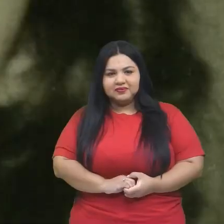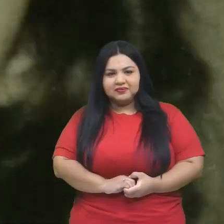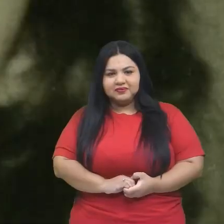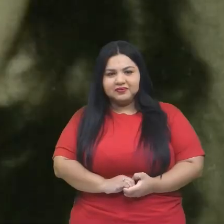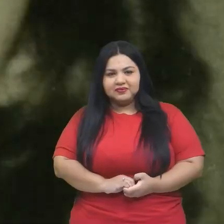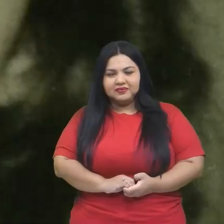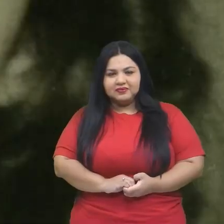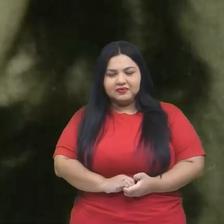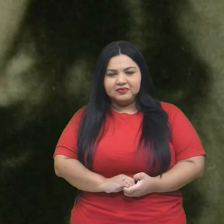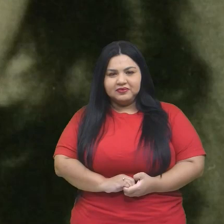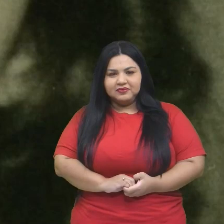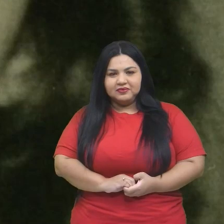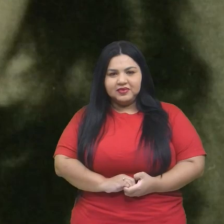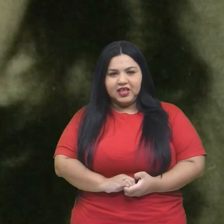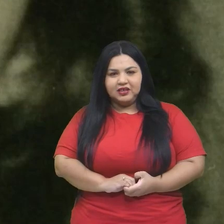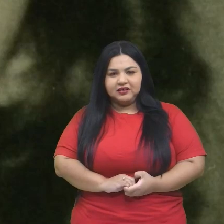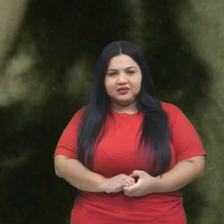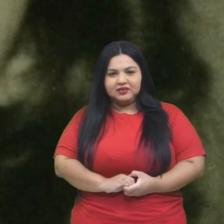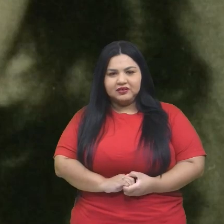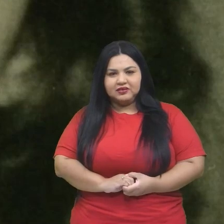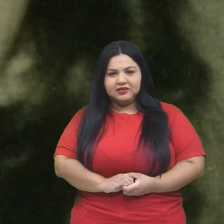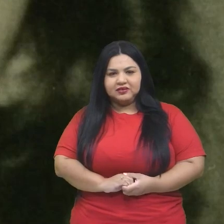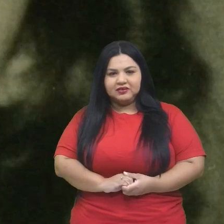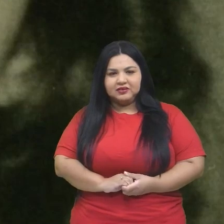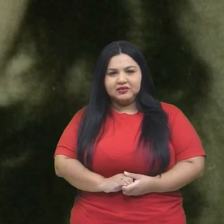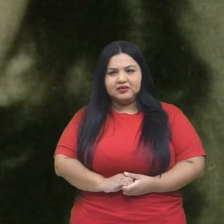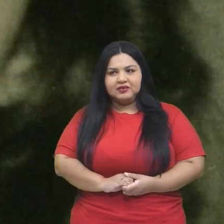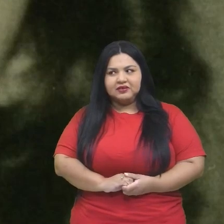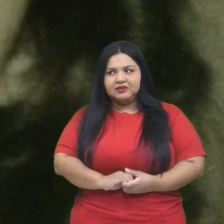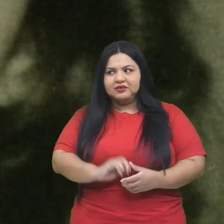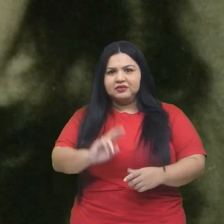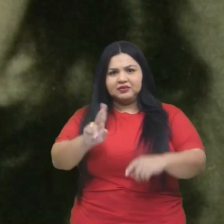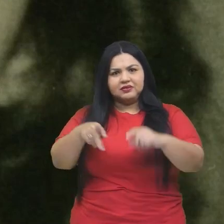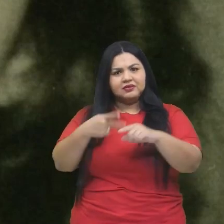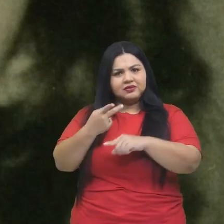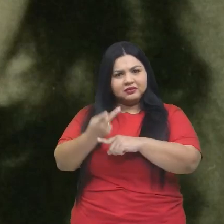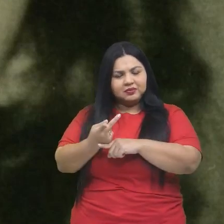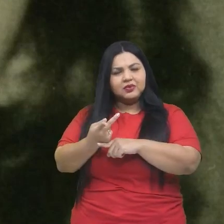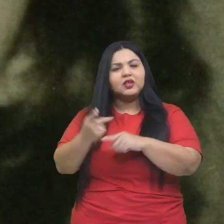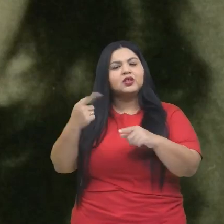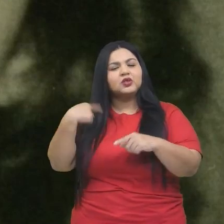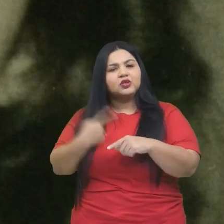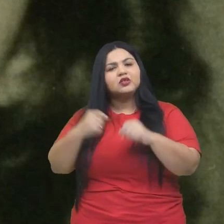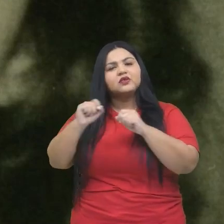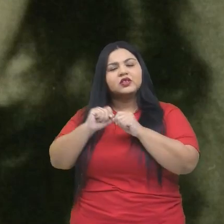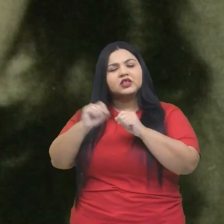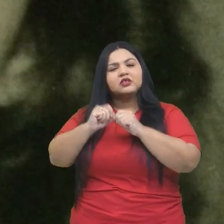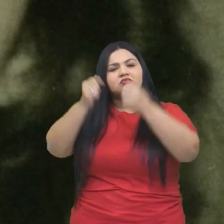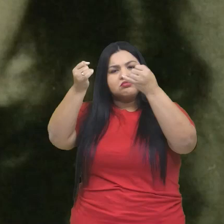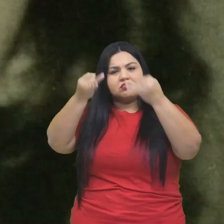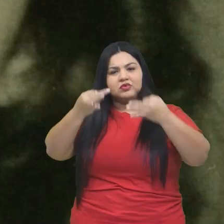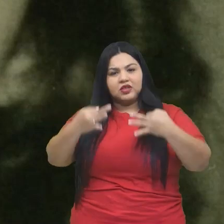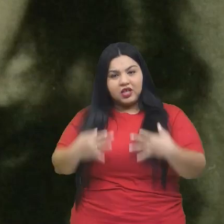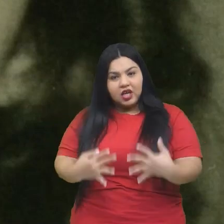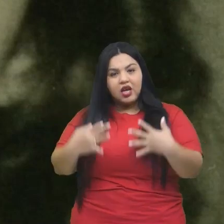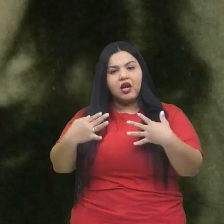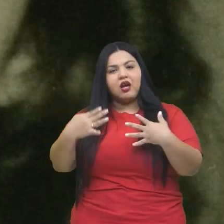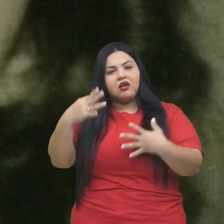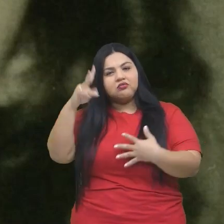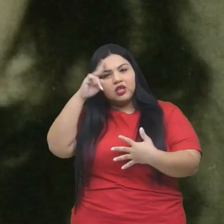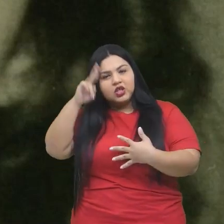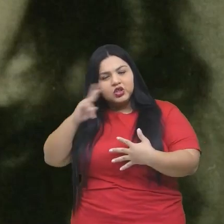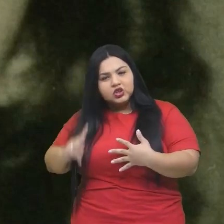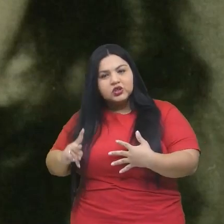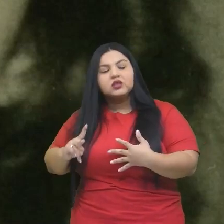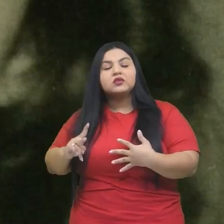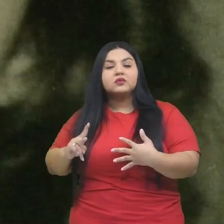Muito bem. E depois, né, de fazermos, né, contar, na verdade, um pouco da história da Anne